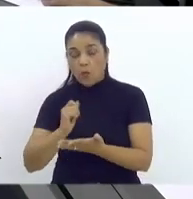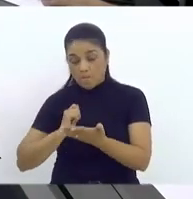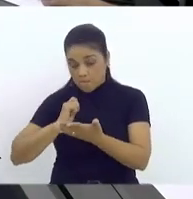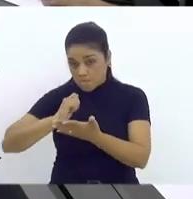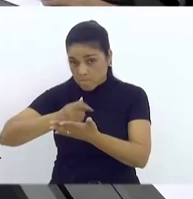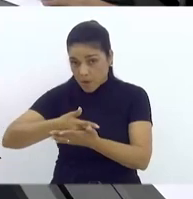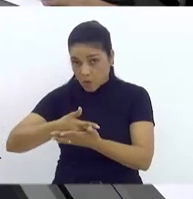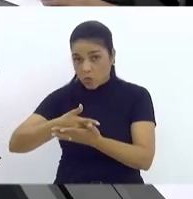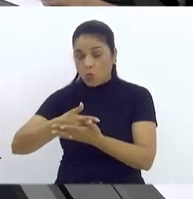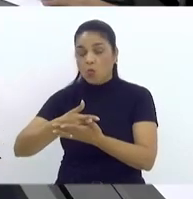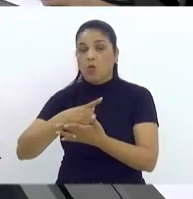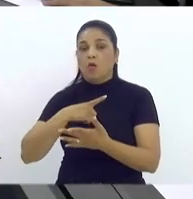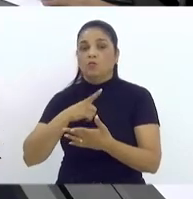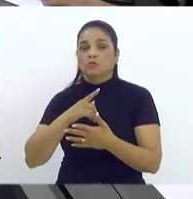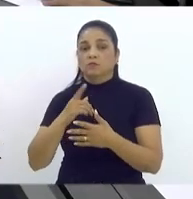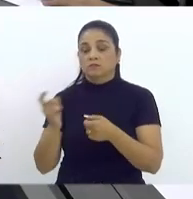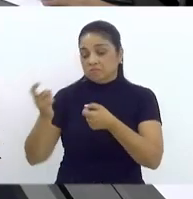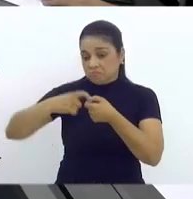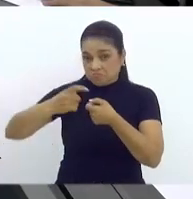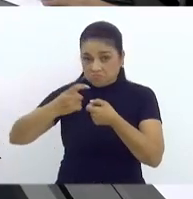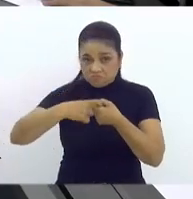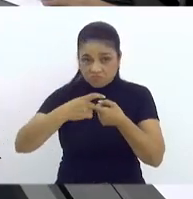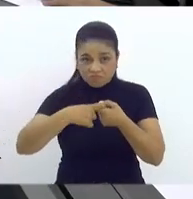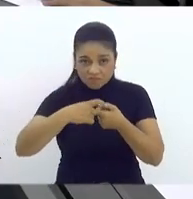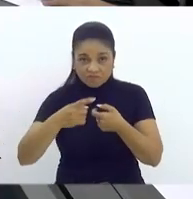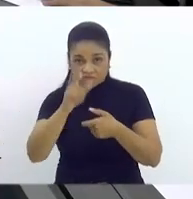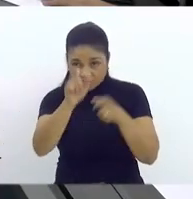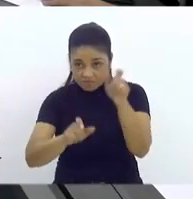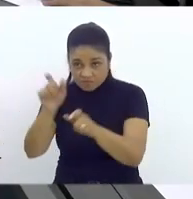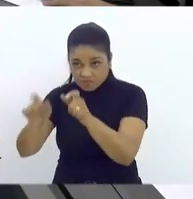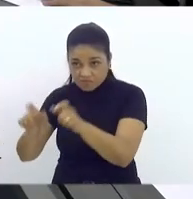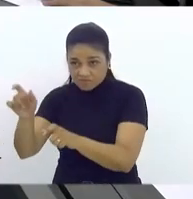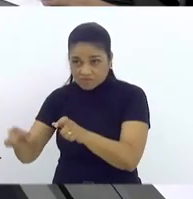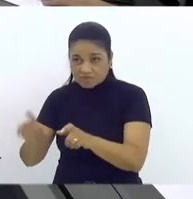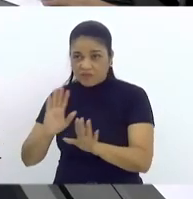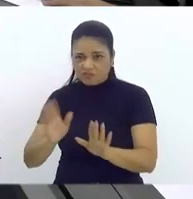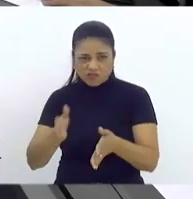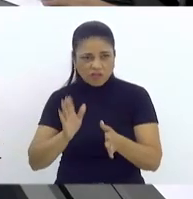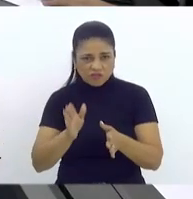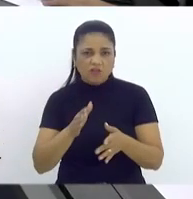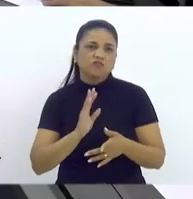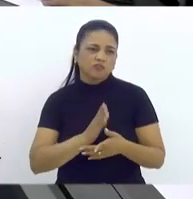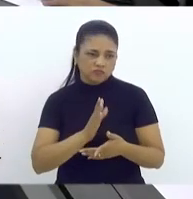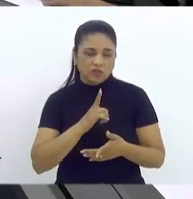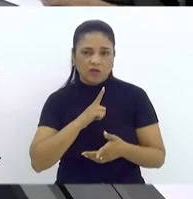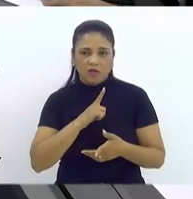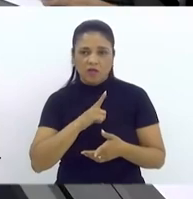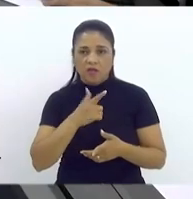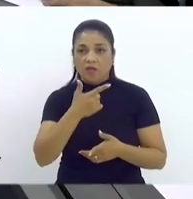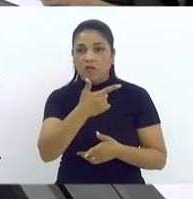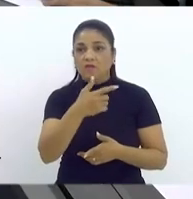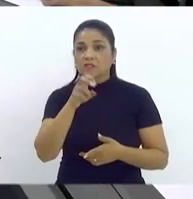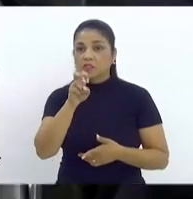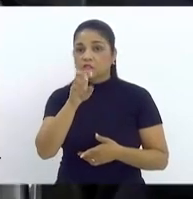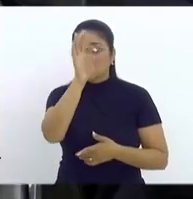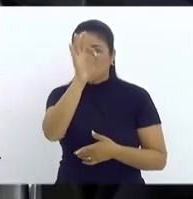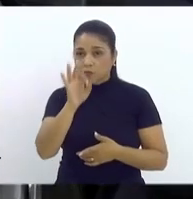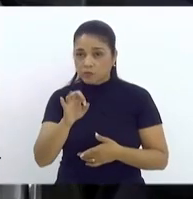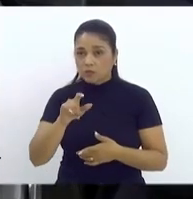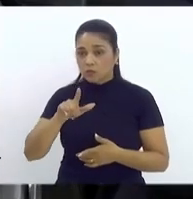destinada à Espanha. Isso é verdade? Entre 2019... Não, vocês já foram, Brazão. Já. Apenas 25% do